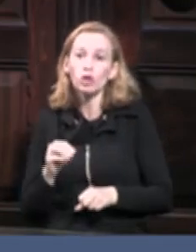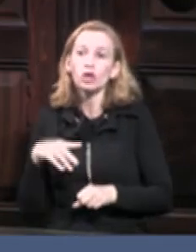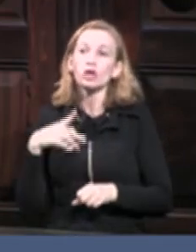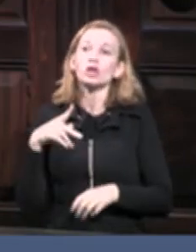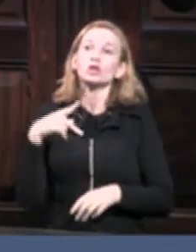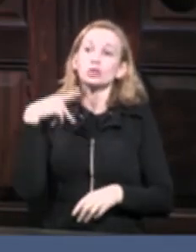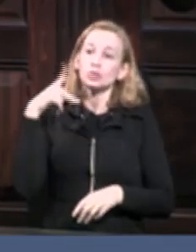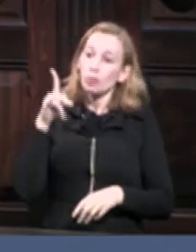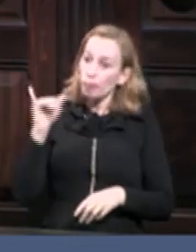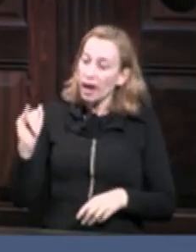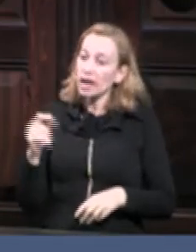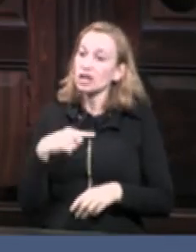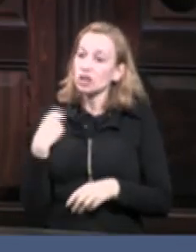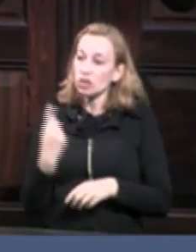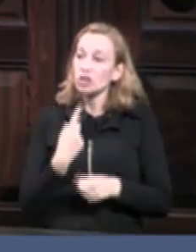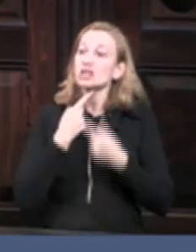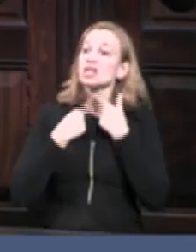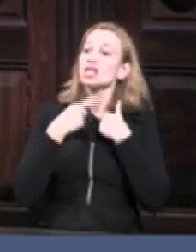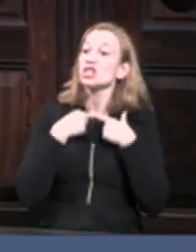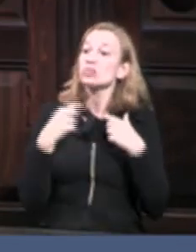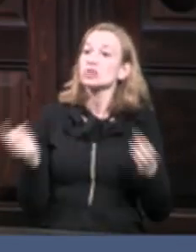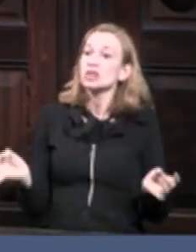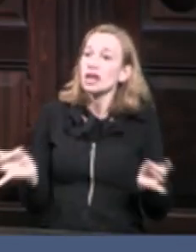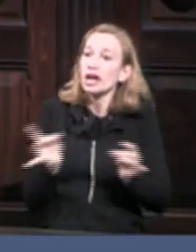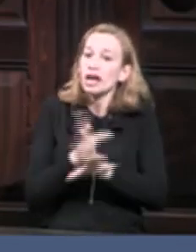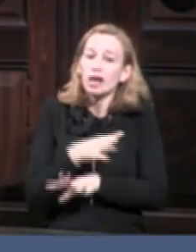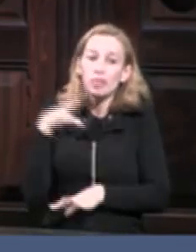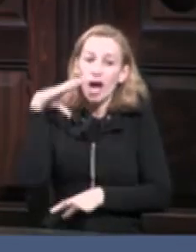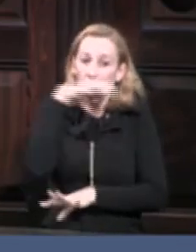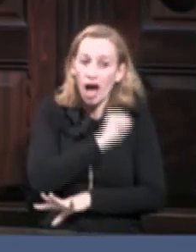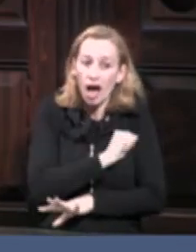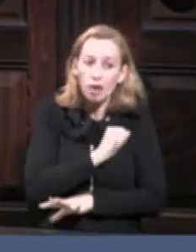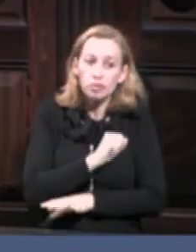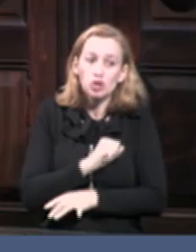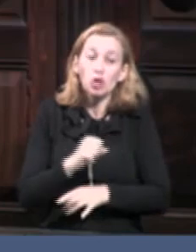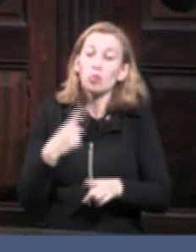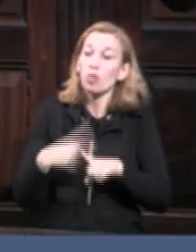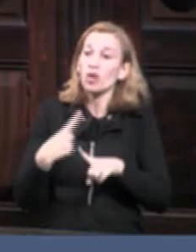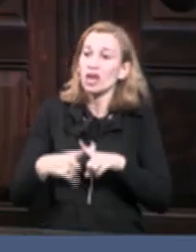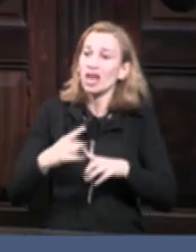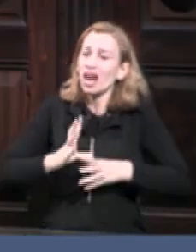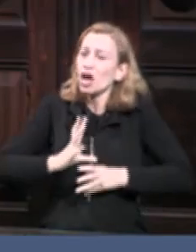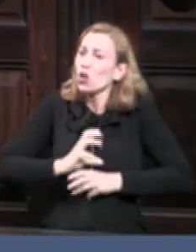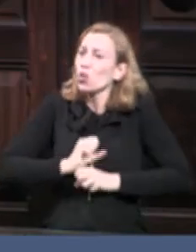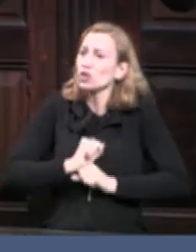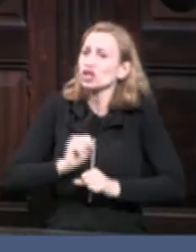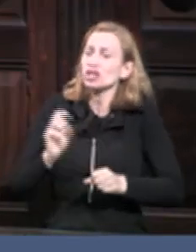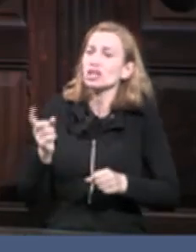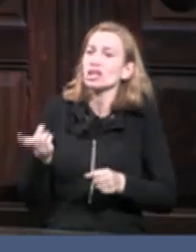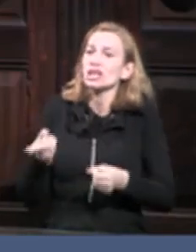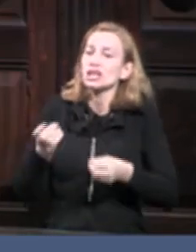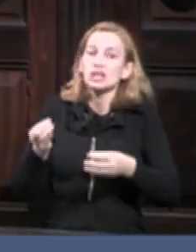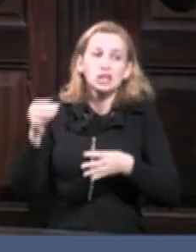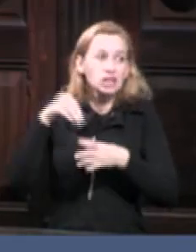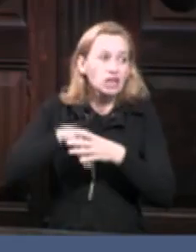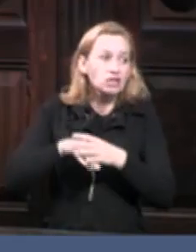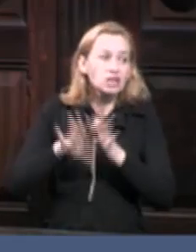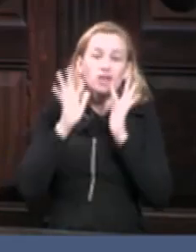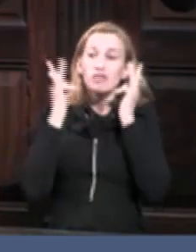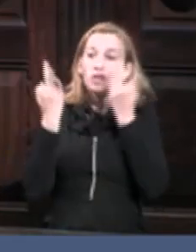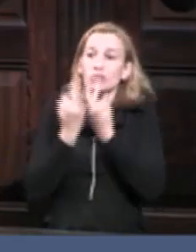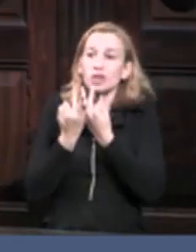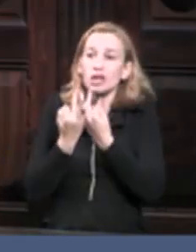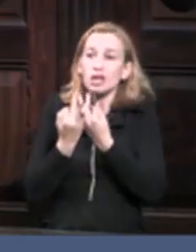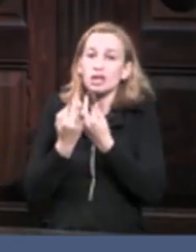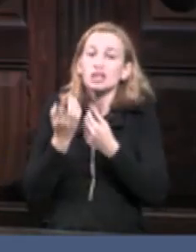terminar logo, não só para o Pedro, como para todos os familiares, e mais uma vez envio meu carinho ao deputado e amigo,